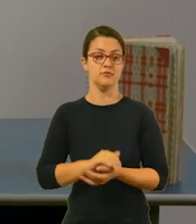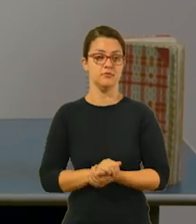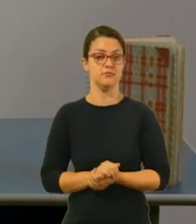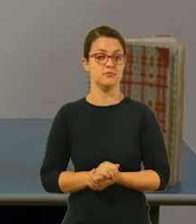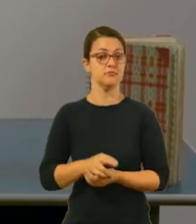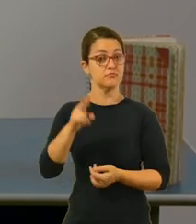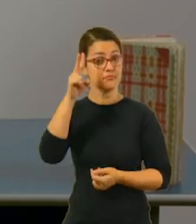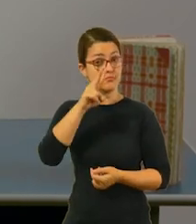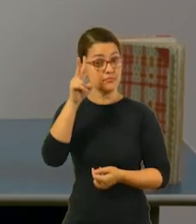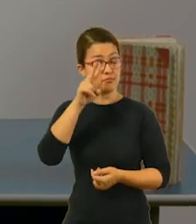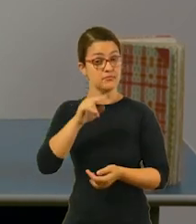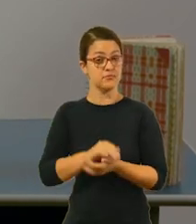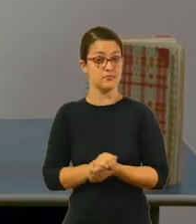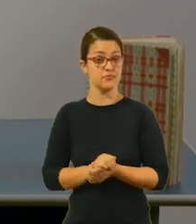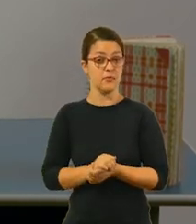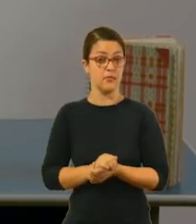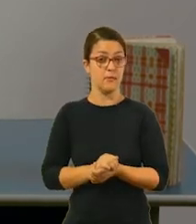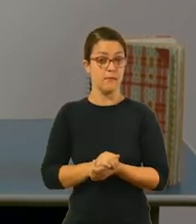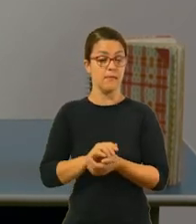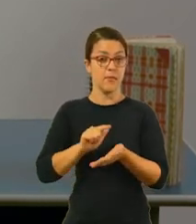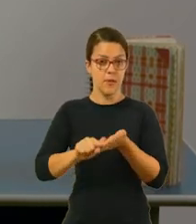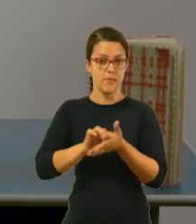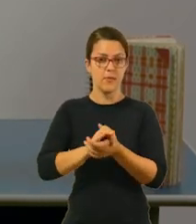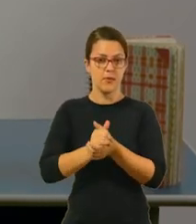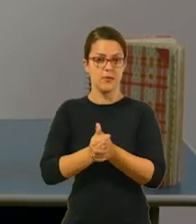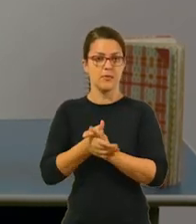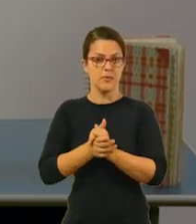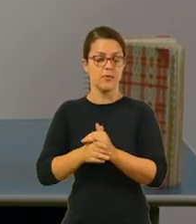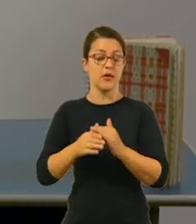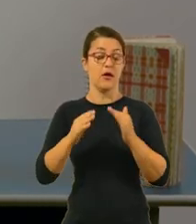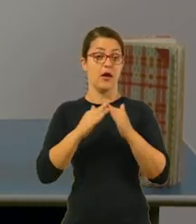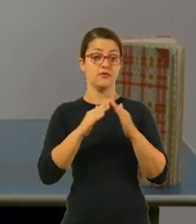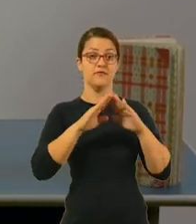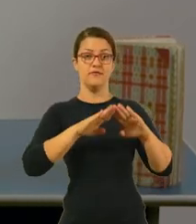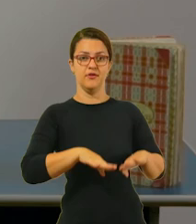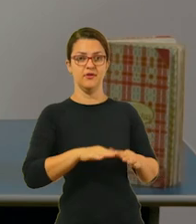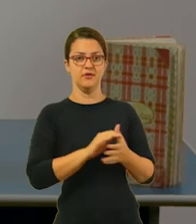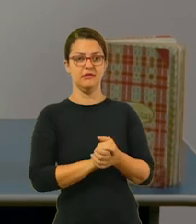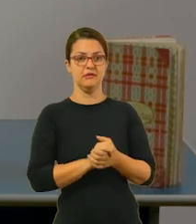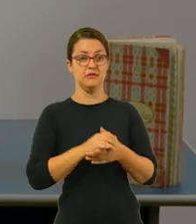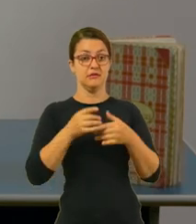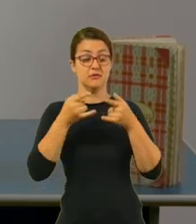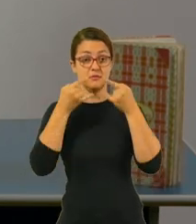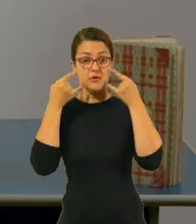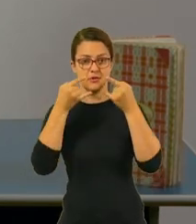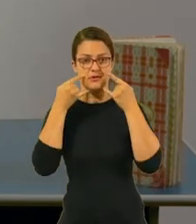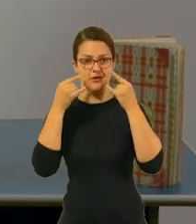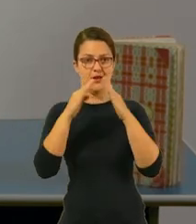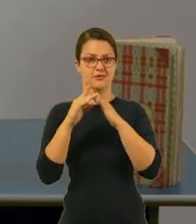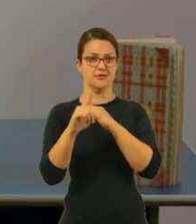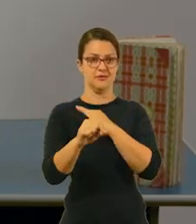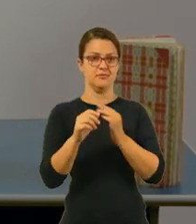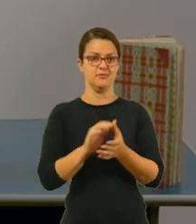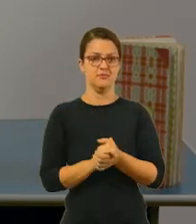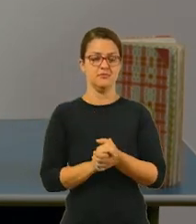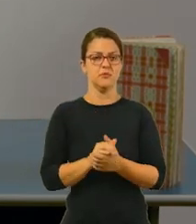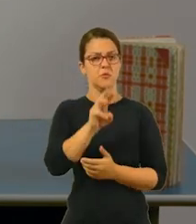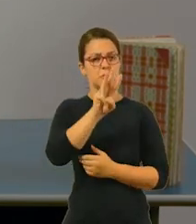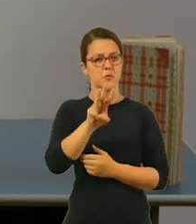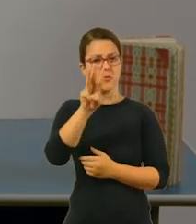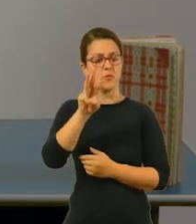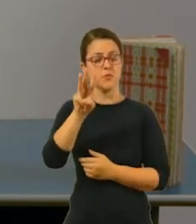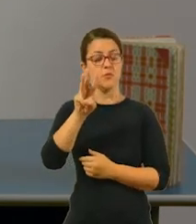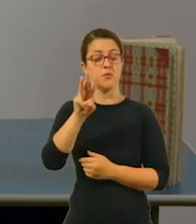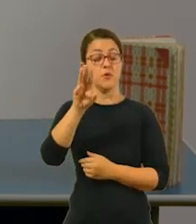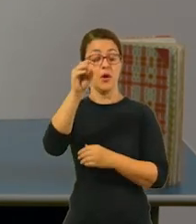tenham gostado. Não esqueça, lave bem as mãos, fique em casa. Se for sair de casa, use máscara. E compartilhe com